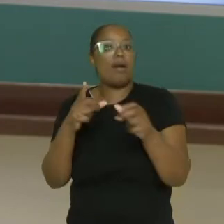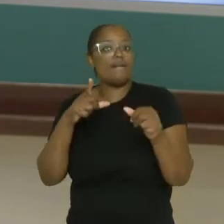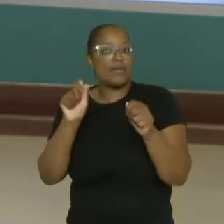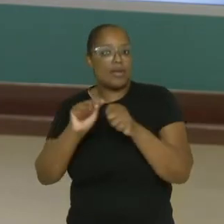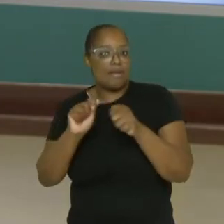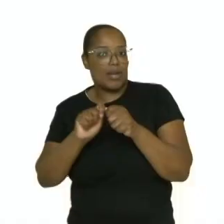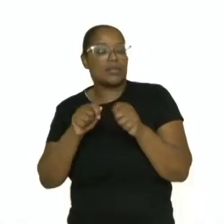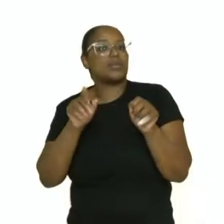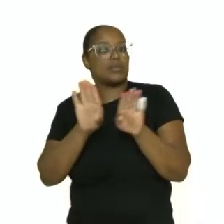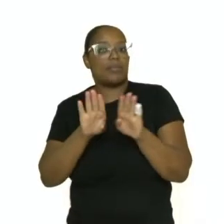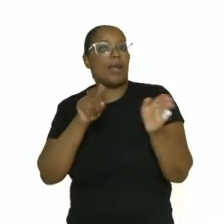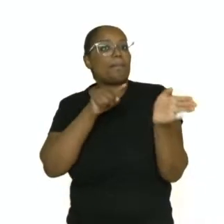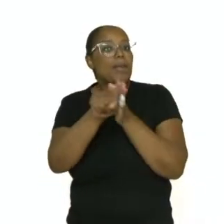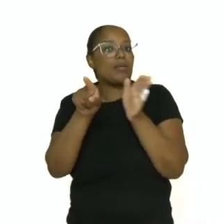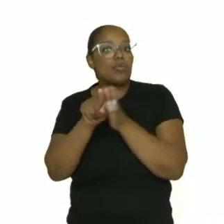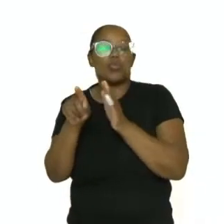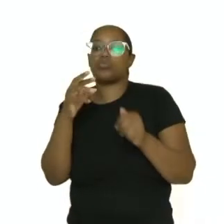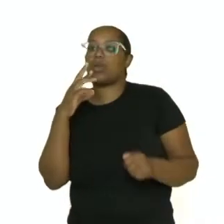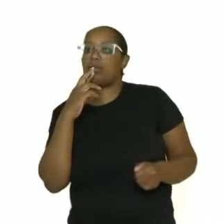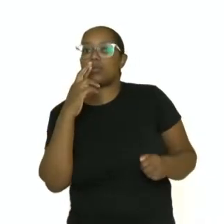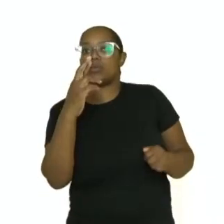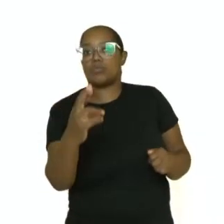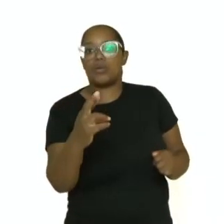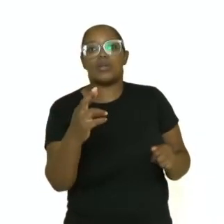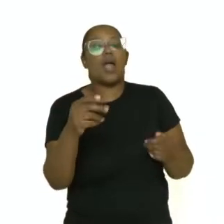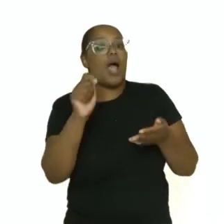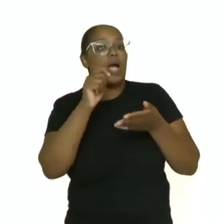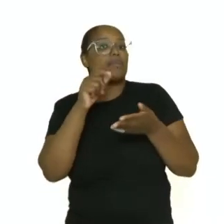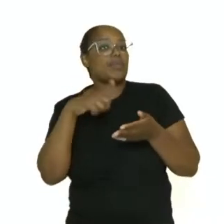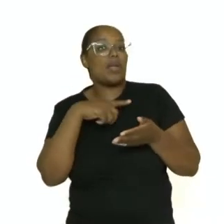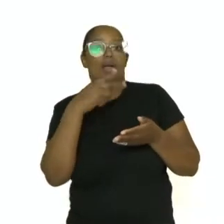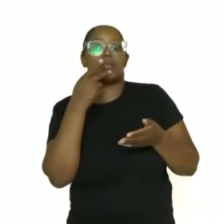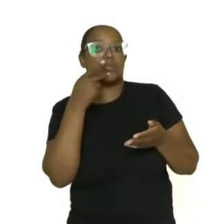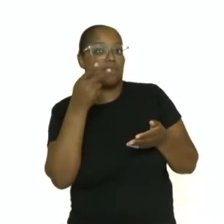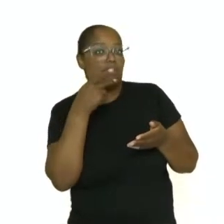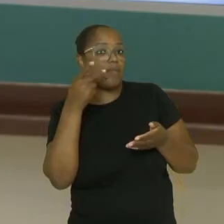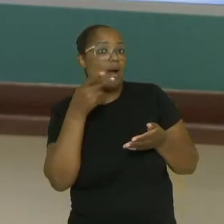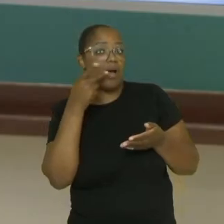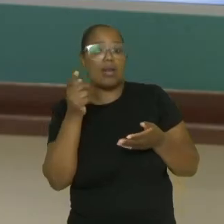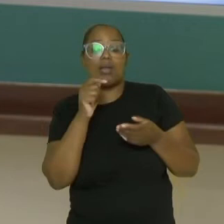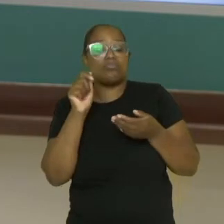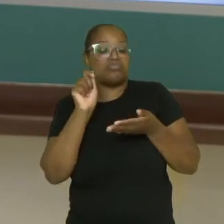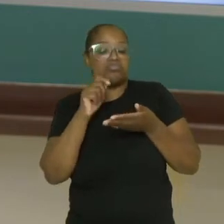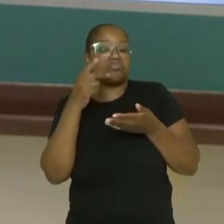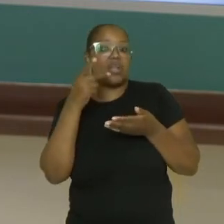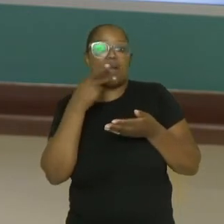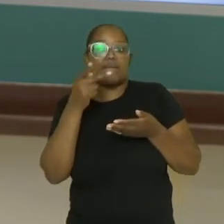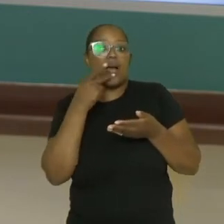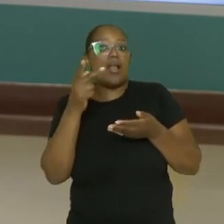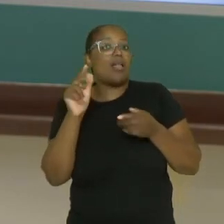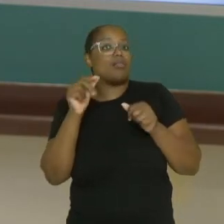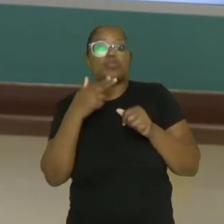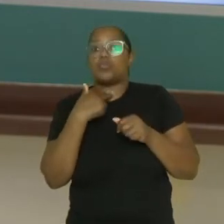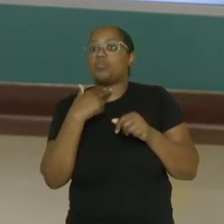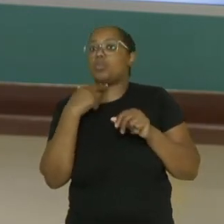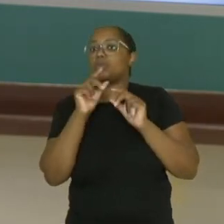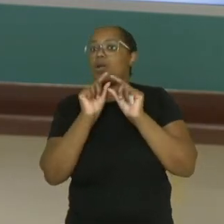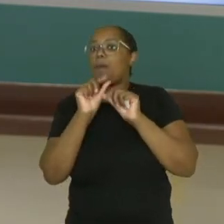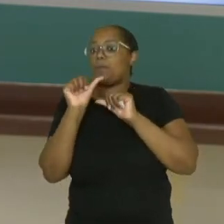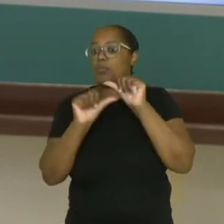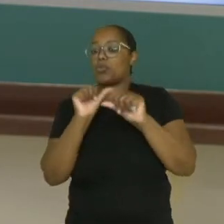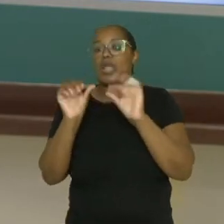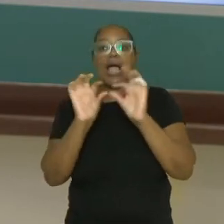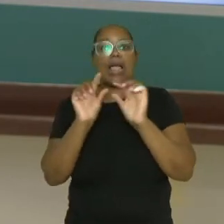respostas, As falas, elas são transcritas de forma fidedigna. O que é isso? Elas não podem mudar, tem que ser exatamente